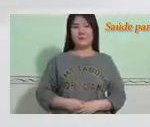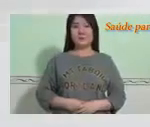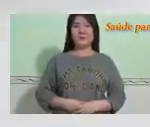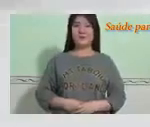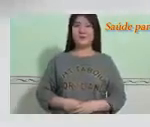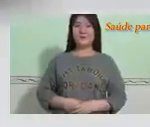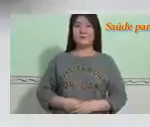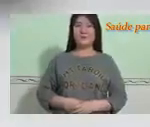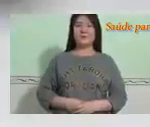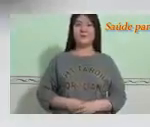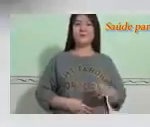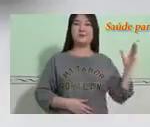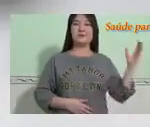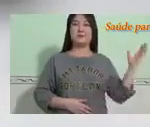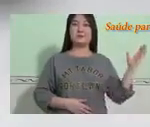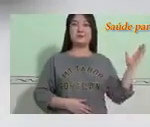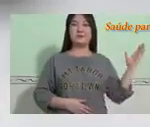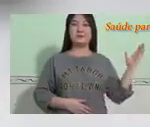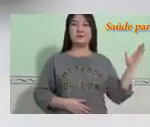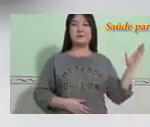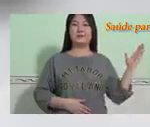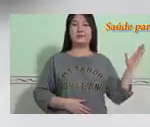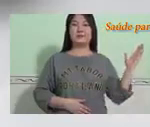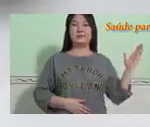escolher o mais adequado.